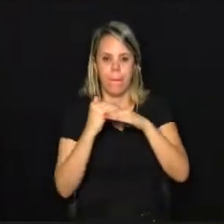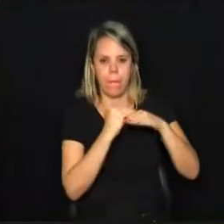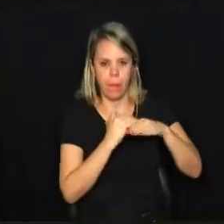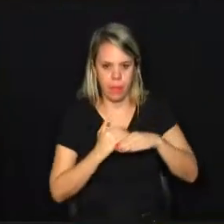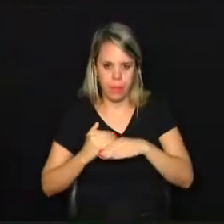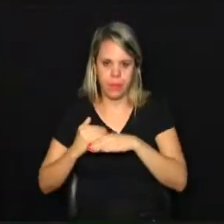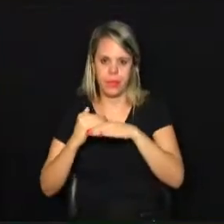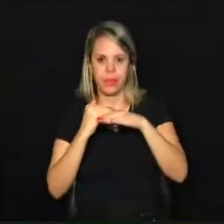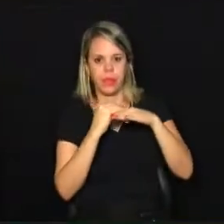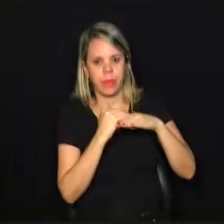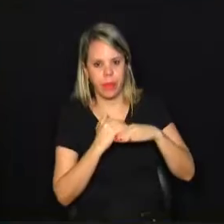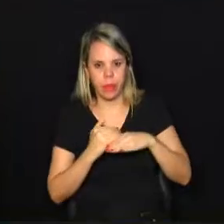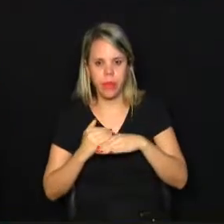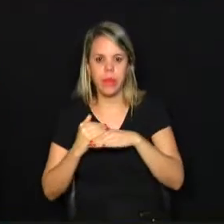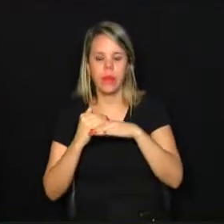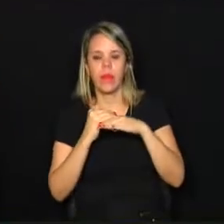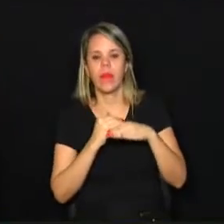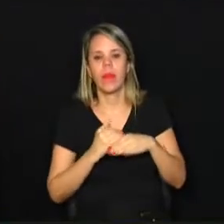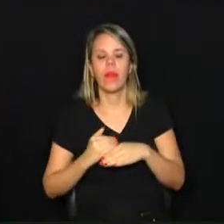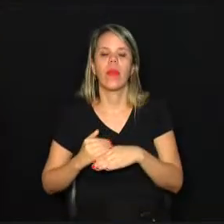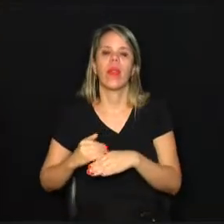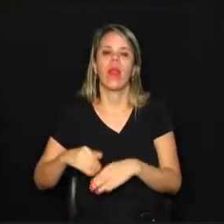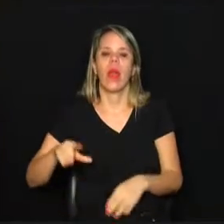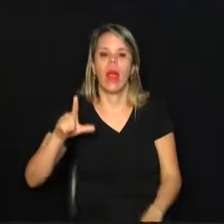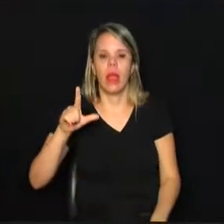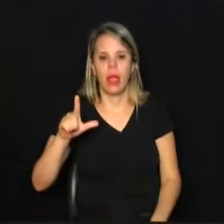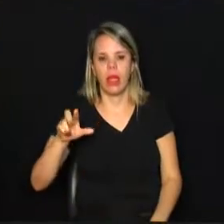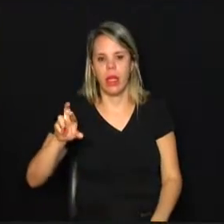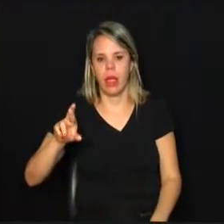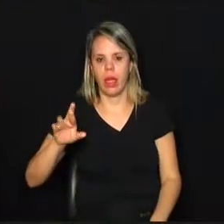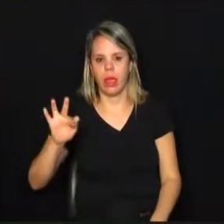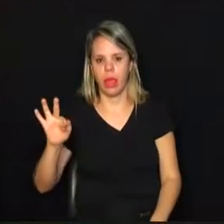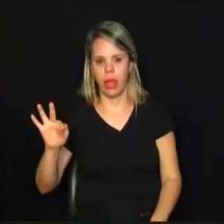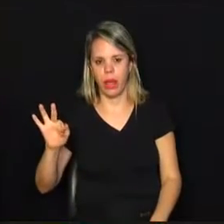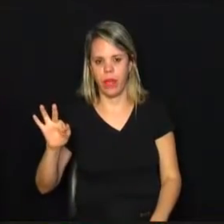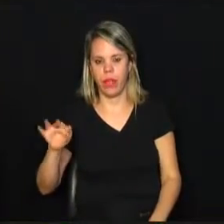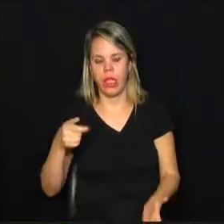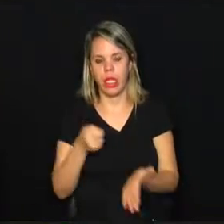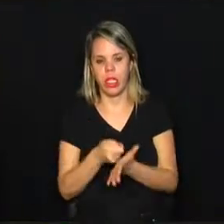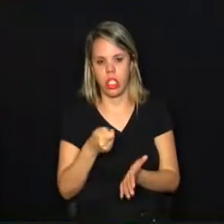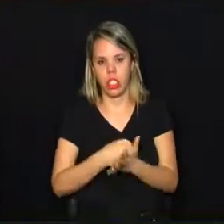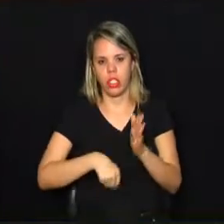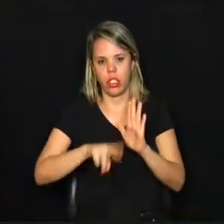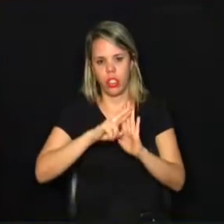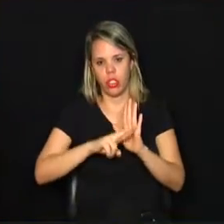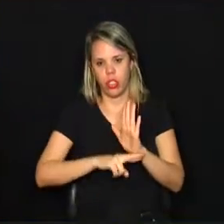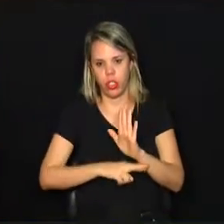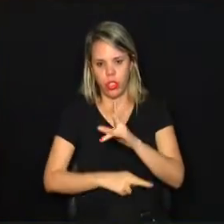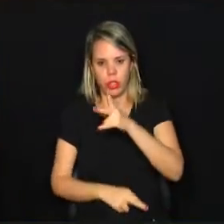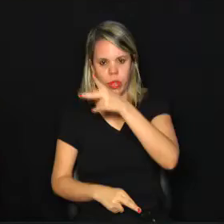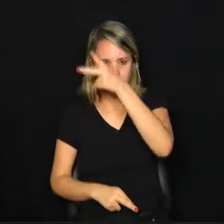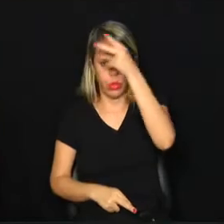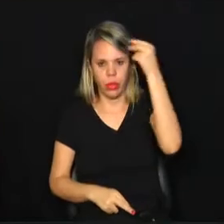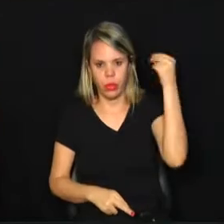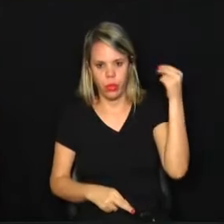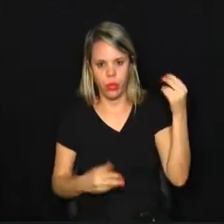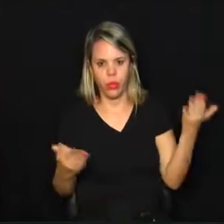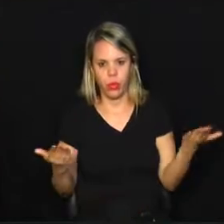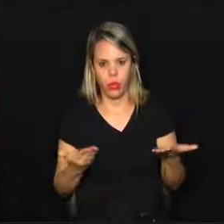da LRF, das exigências da LRF, e vamos já hoje